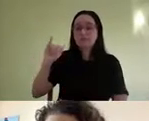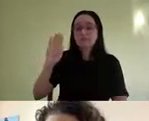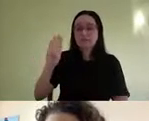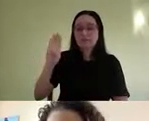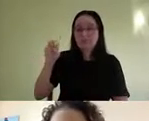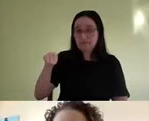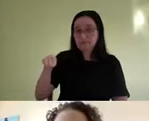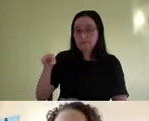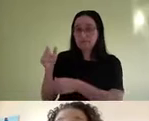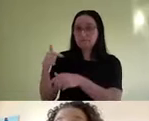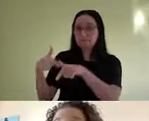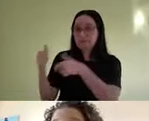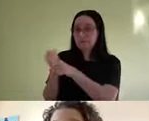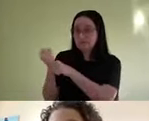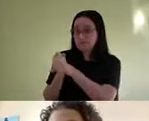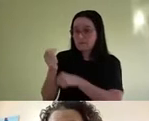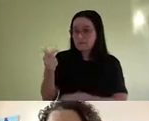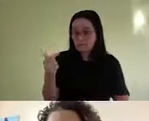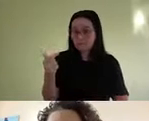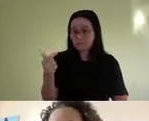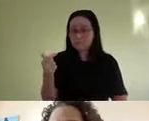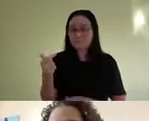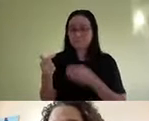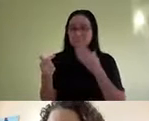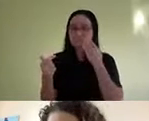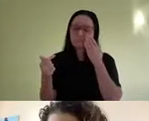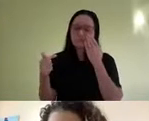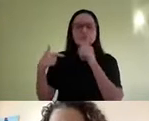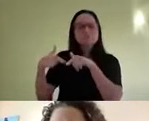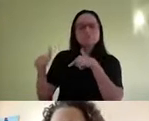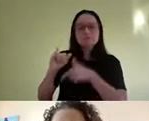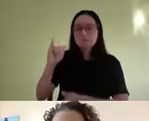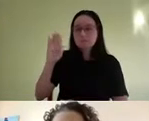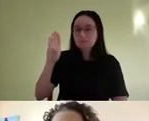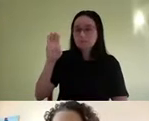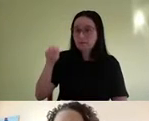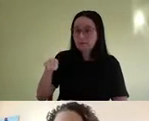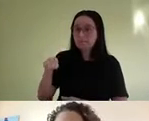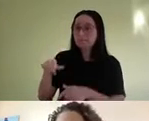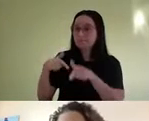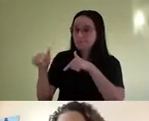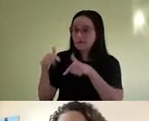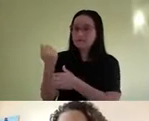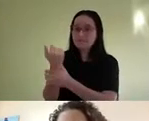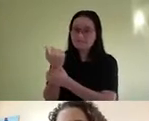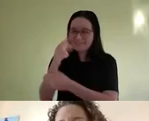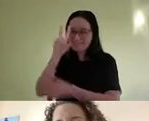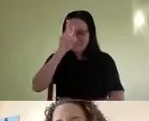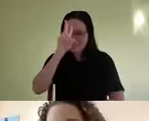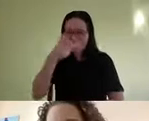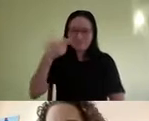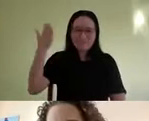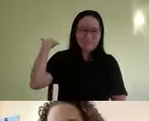7 anos. Comecei trabalhando na IBM com seguradoras, porque lembra lá atrás que eu pensei